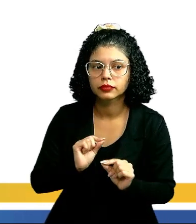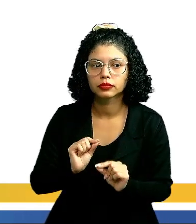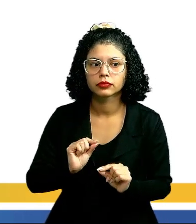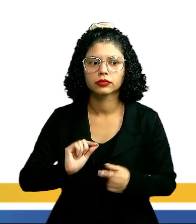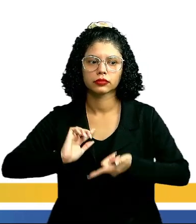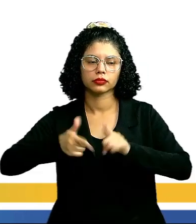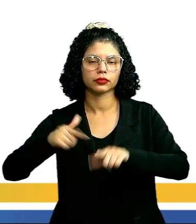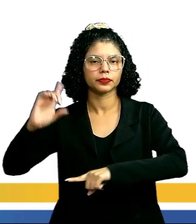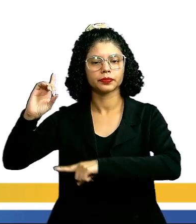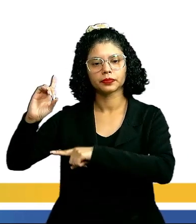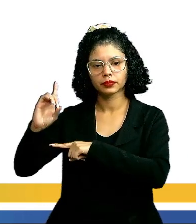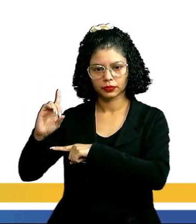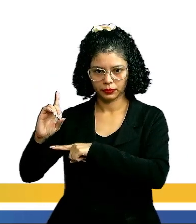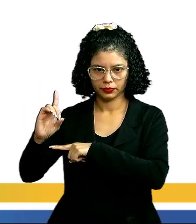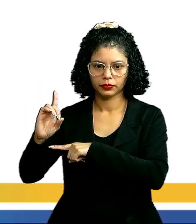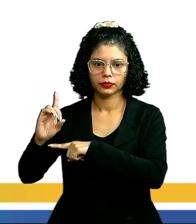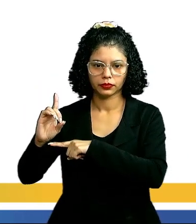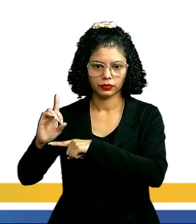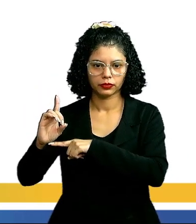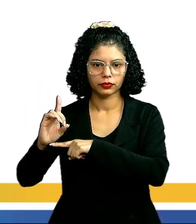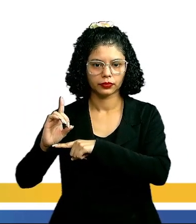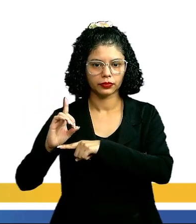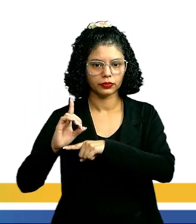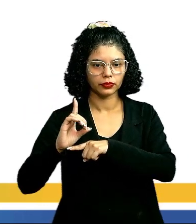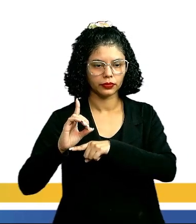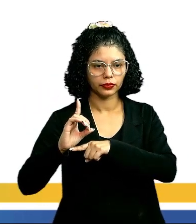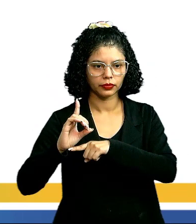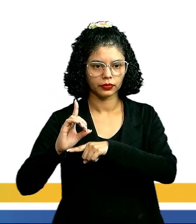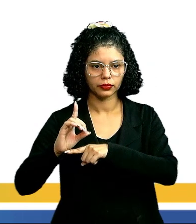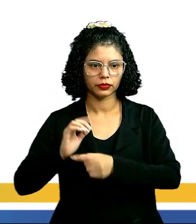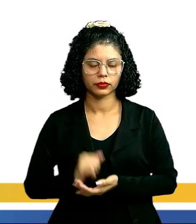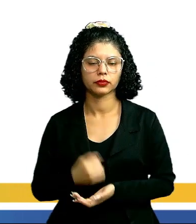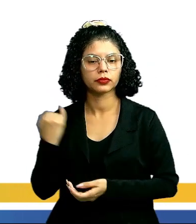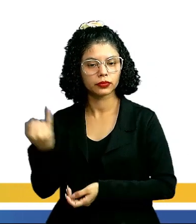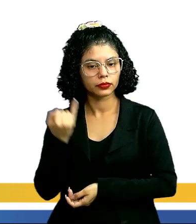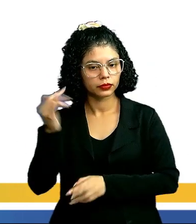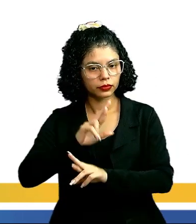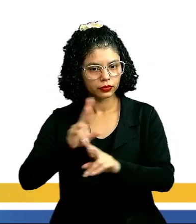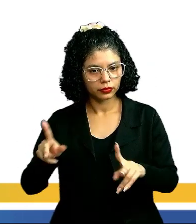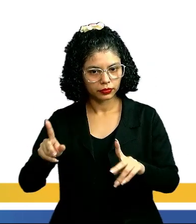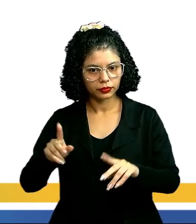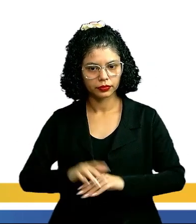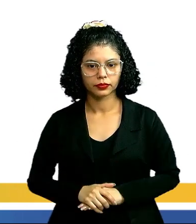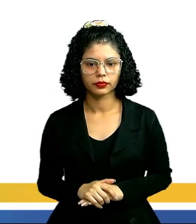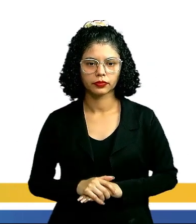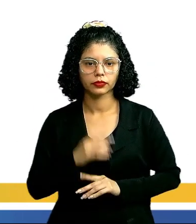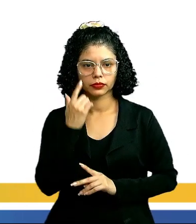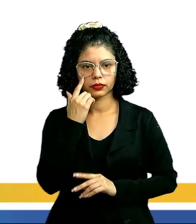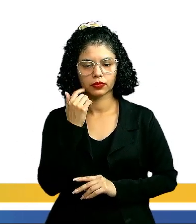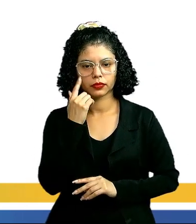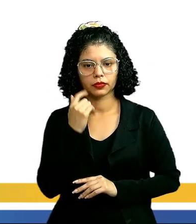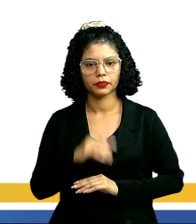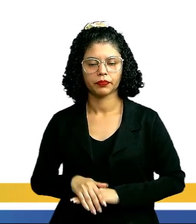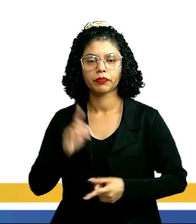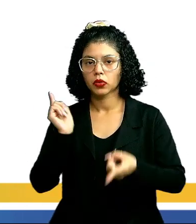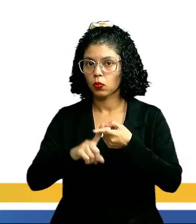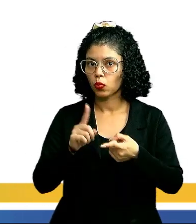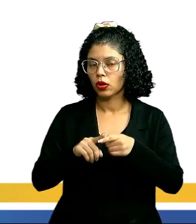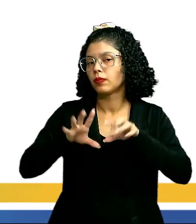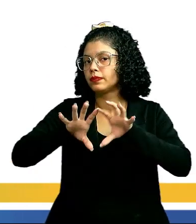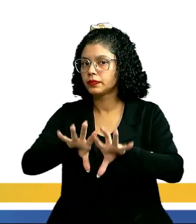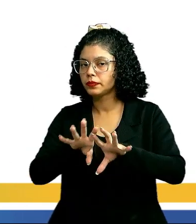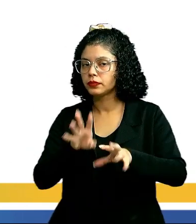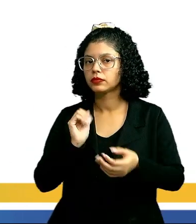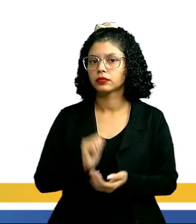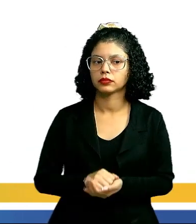que a diferenciação em células especializadas, ok? Por que elas são assim?